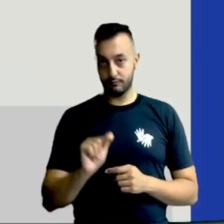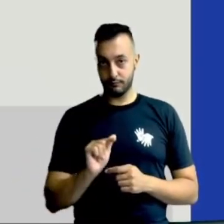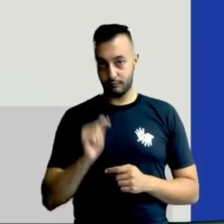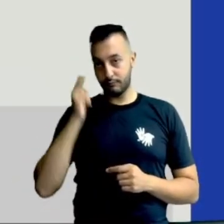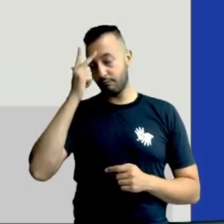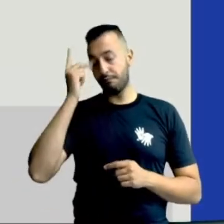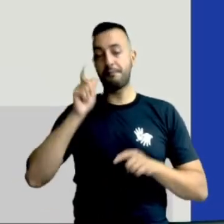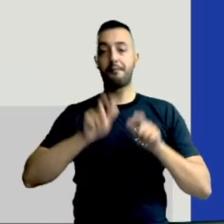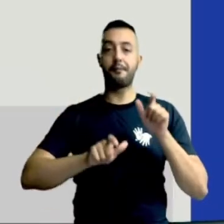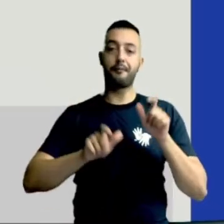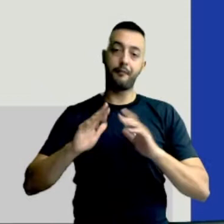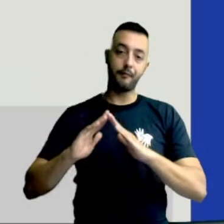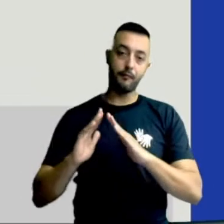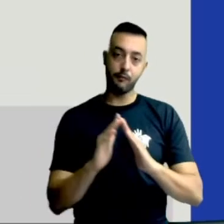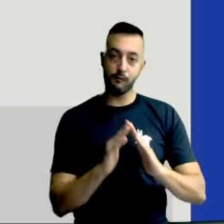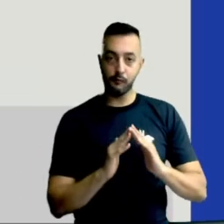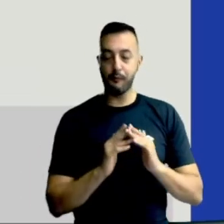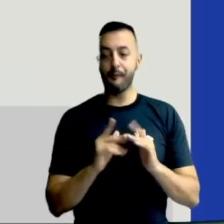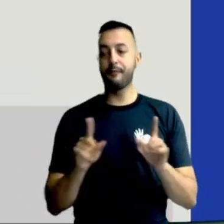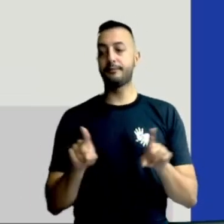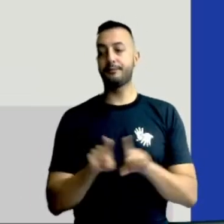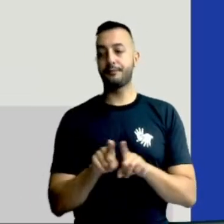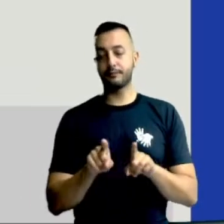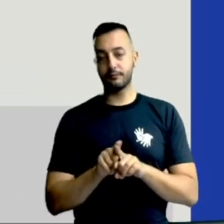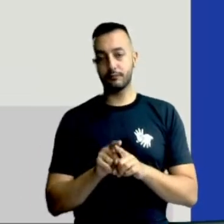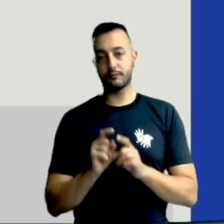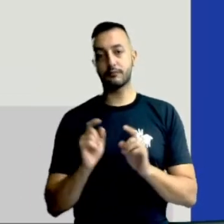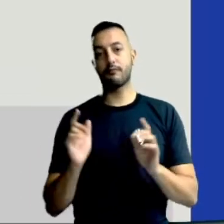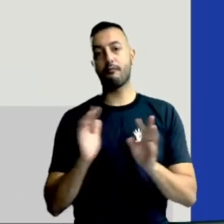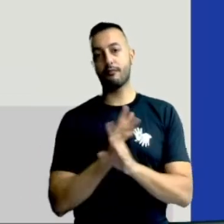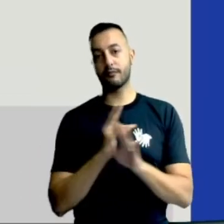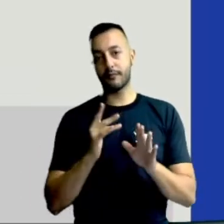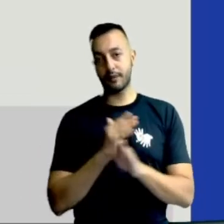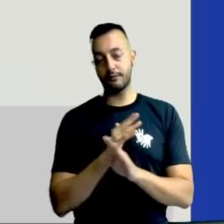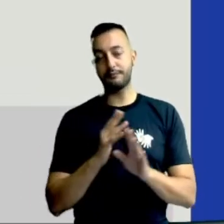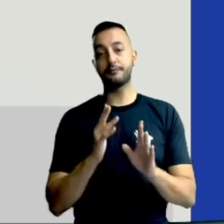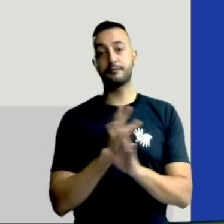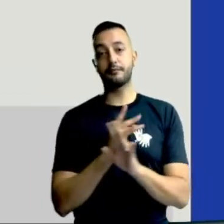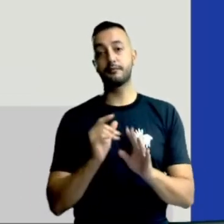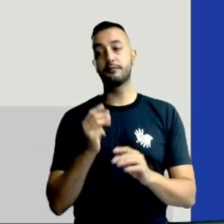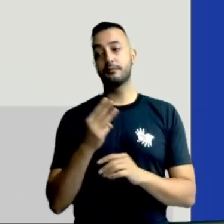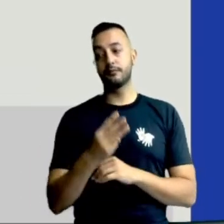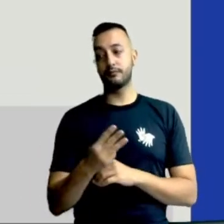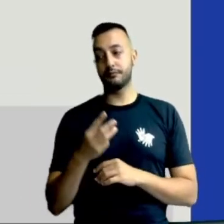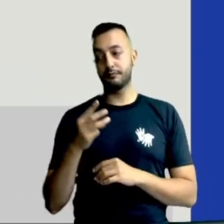103.317 habitantes e a densidade demográfica era de